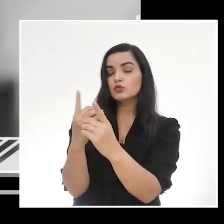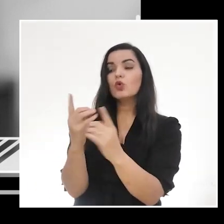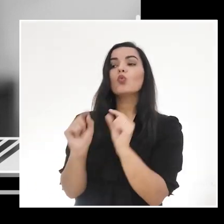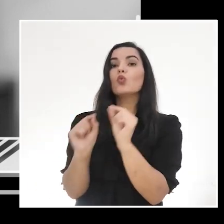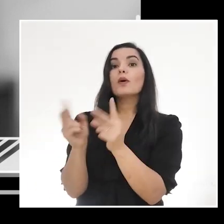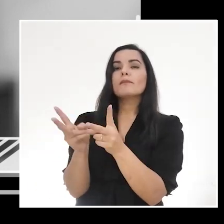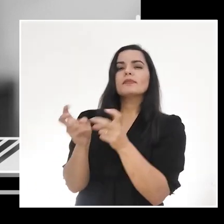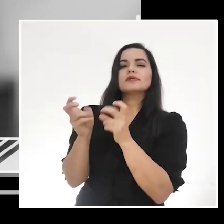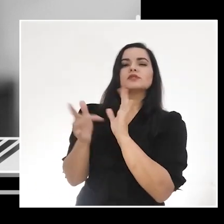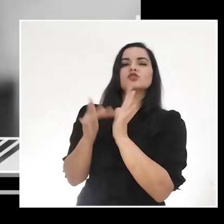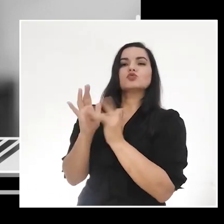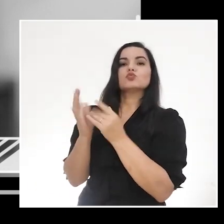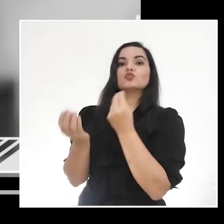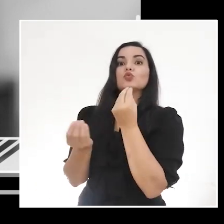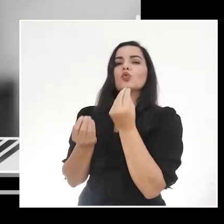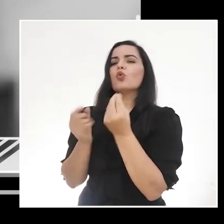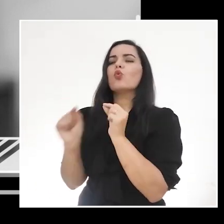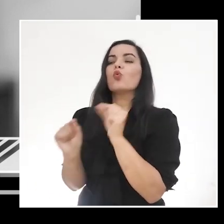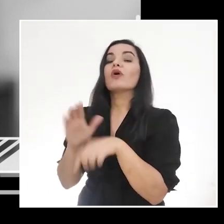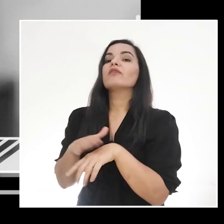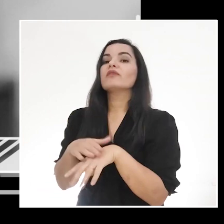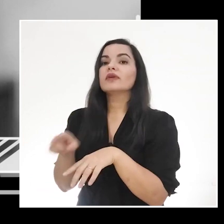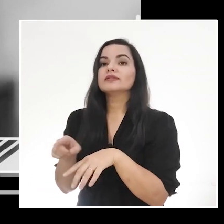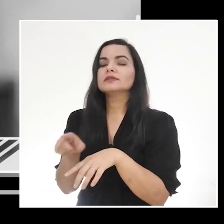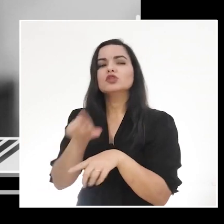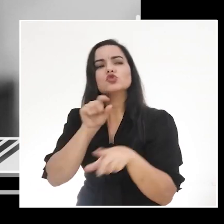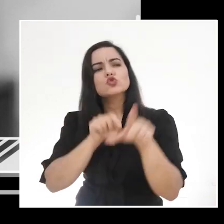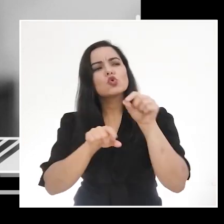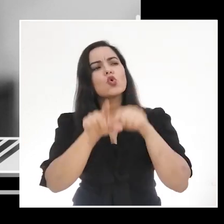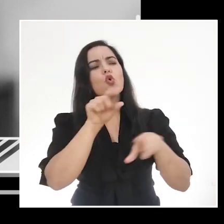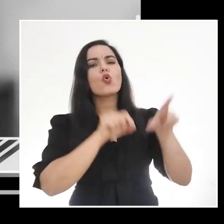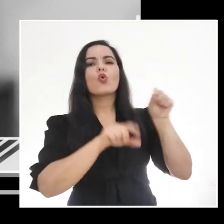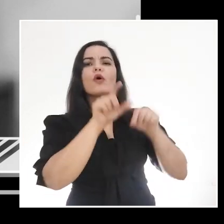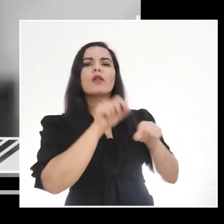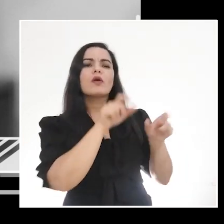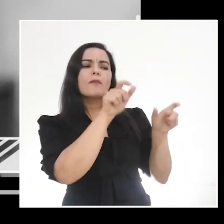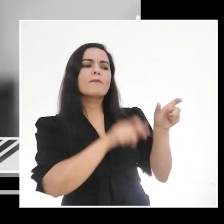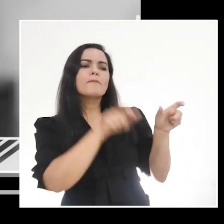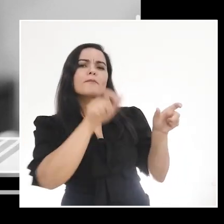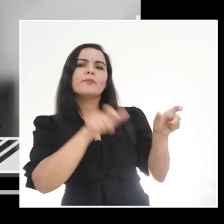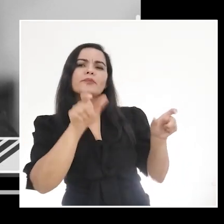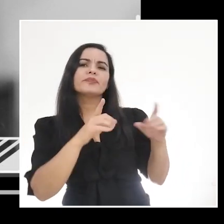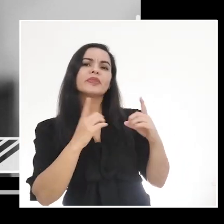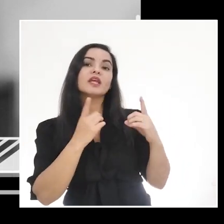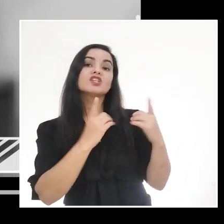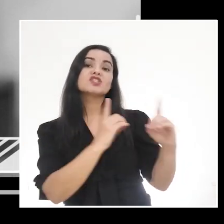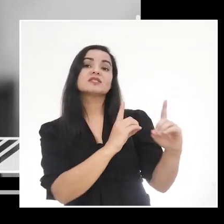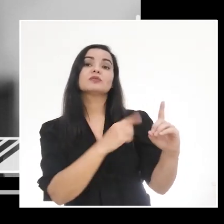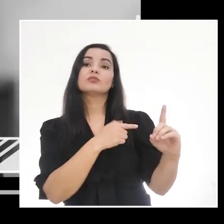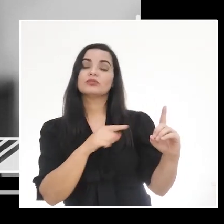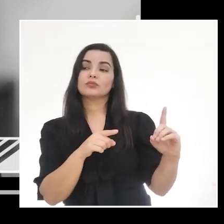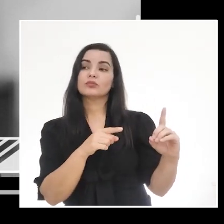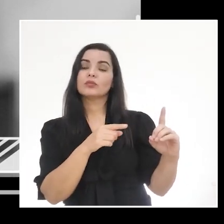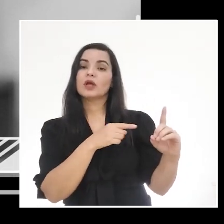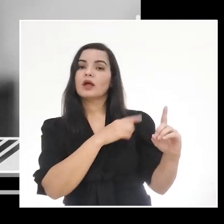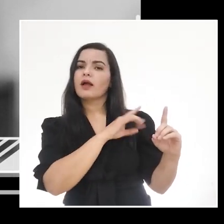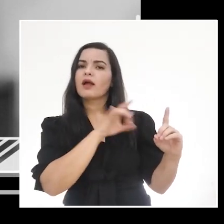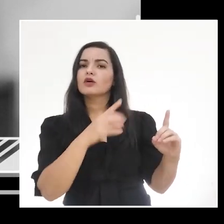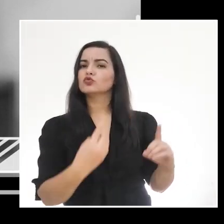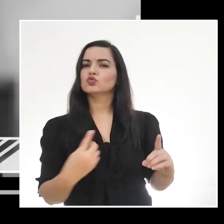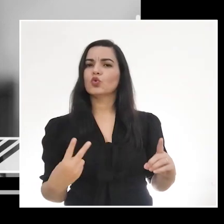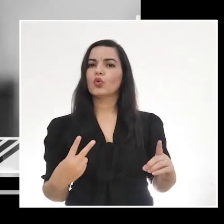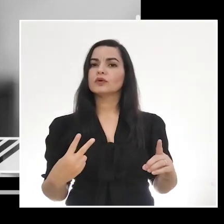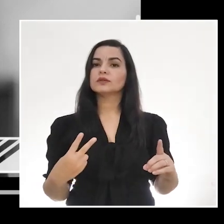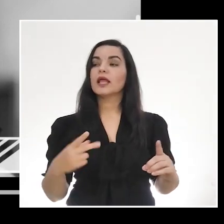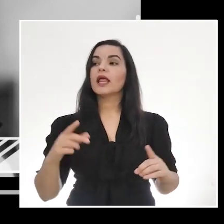importantíssima, se nós queremos trilhar esse caminho, é perceber como Jesus selecionou seus discípulos. Ele